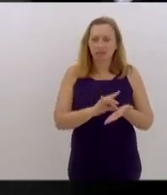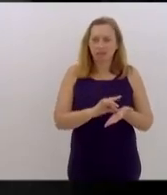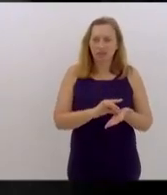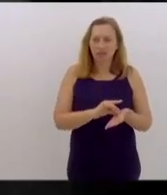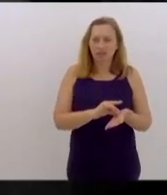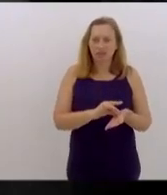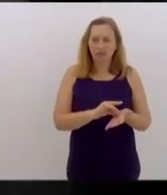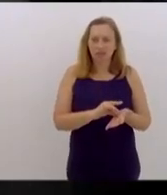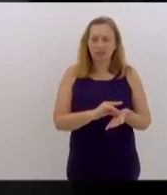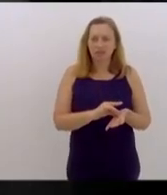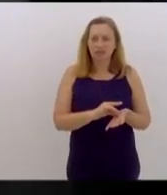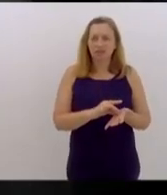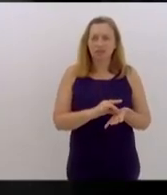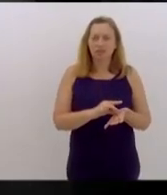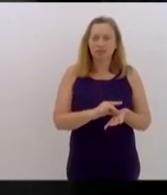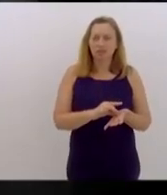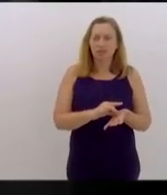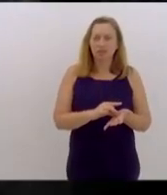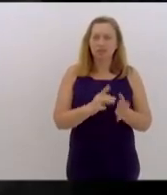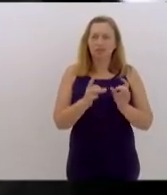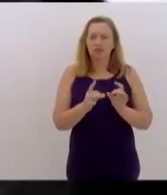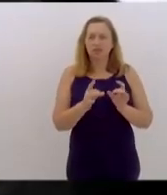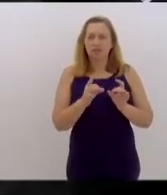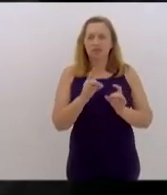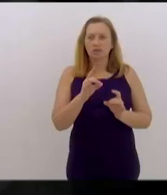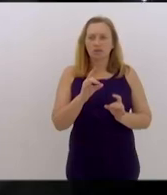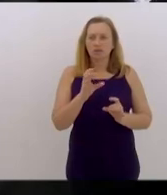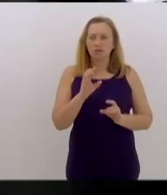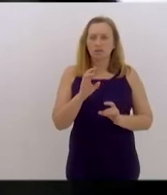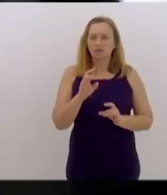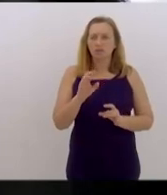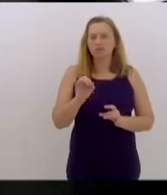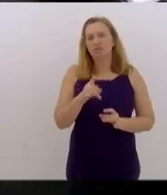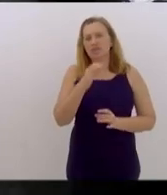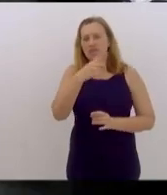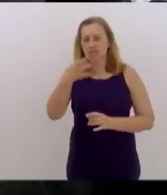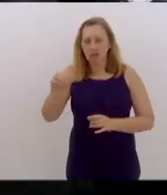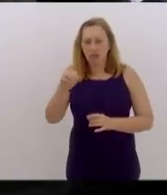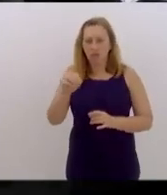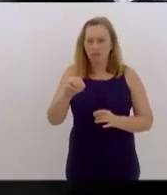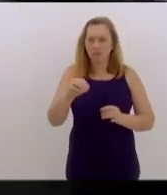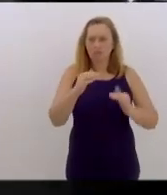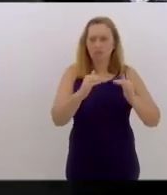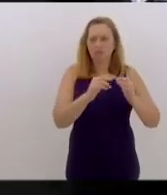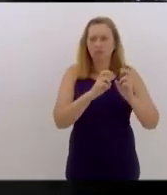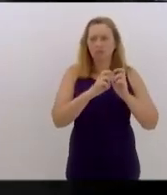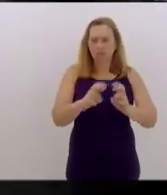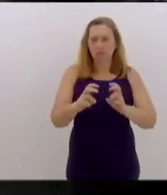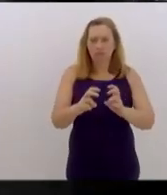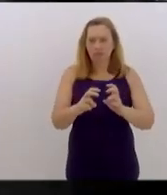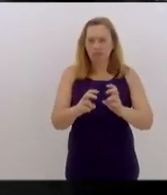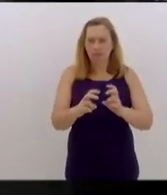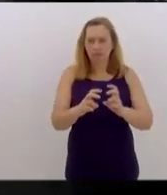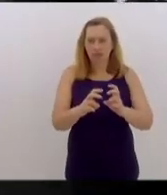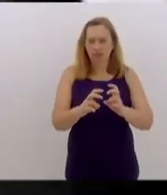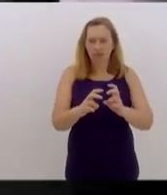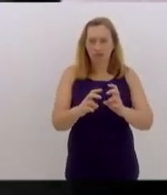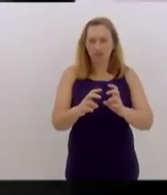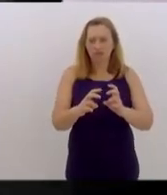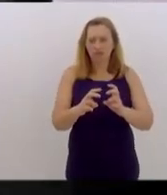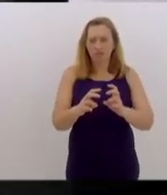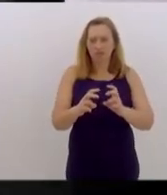concessão da SuperVia tá encaixada no bojo da desestatização e não na